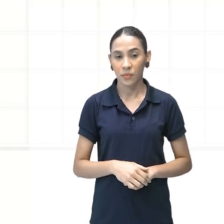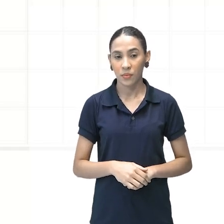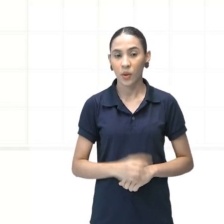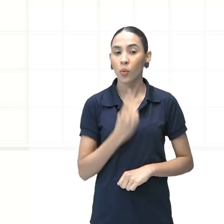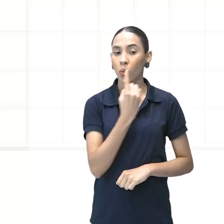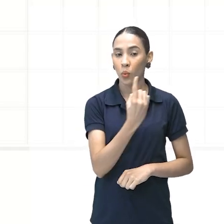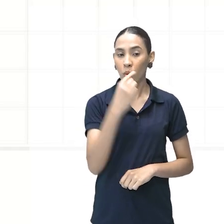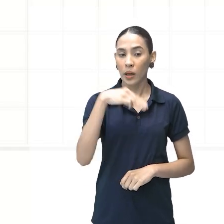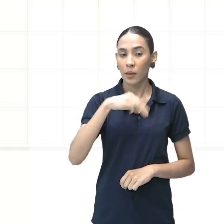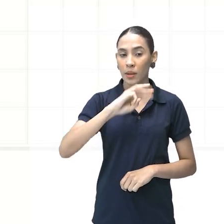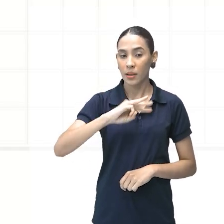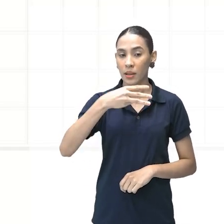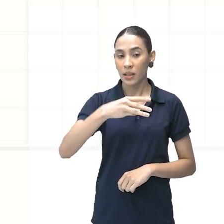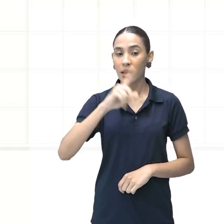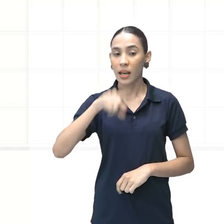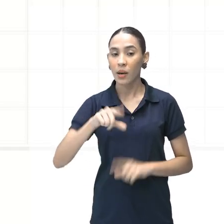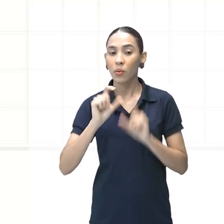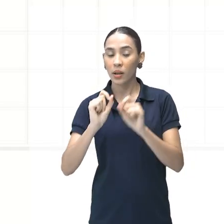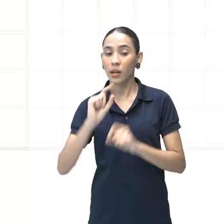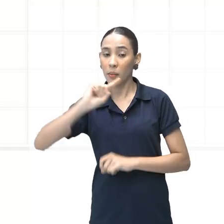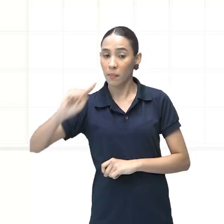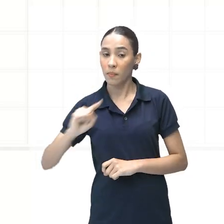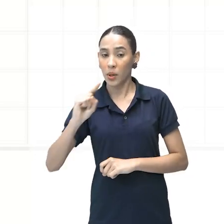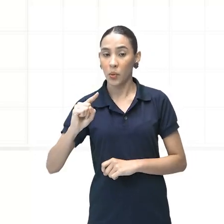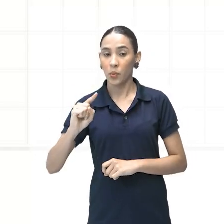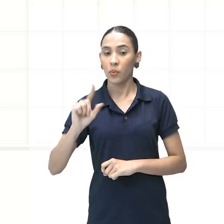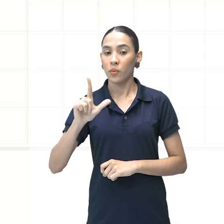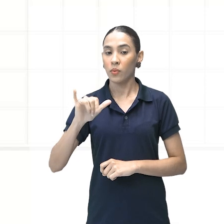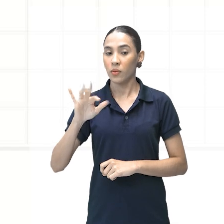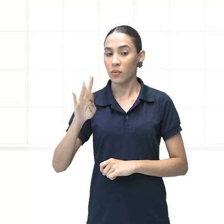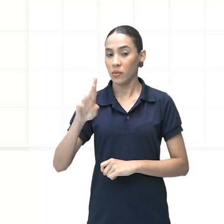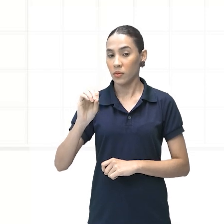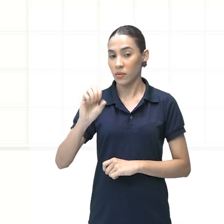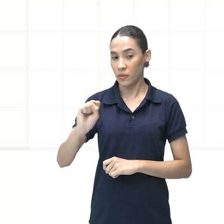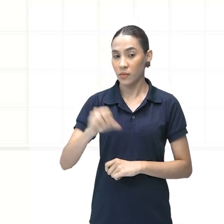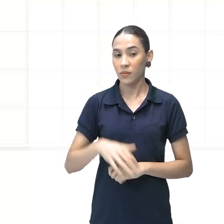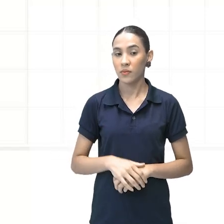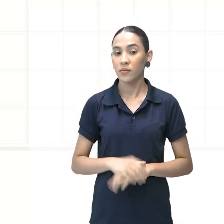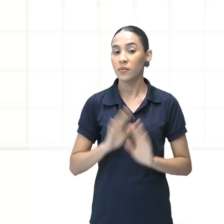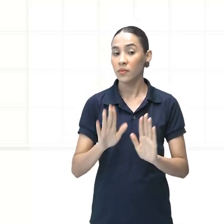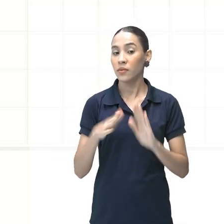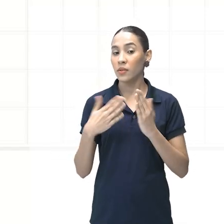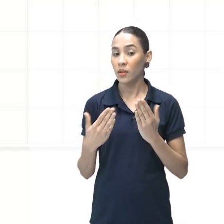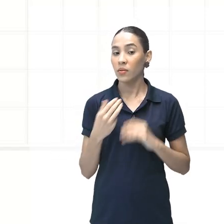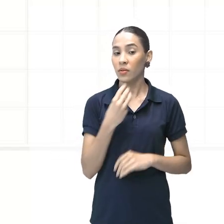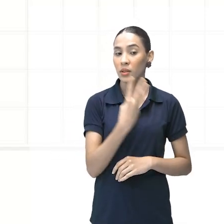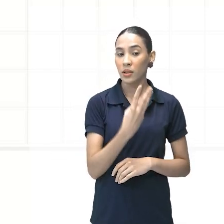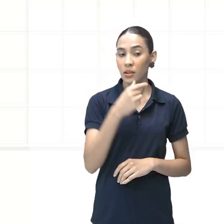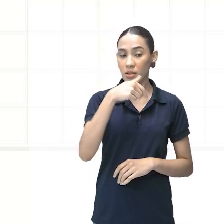1 metro cúbico equivale a 1.000 litros. Então,